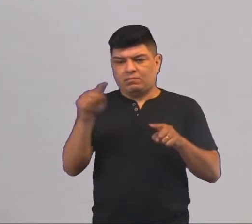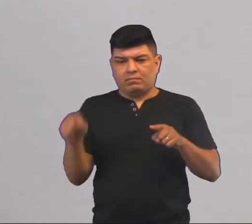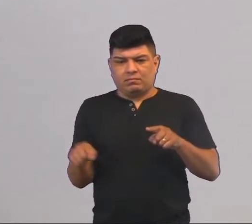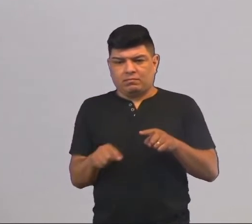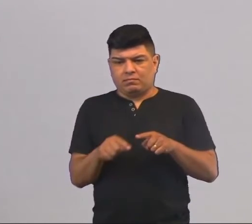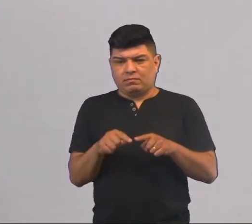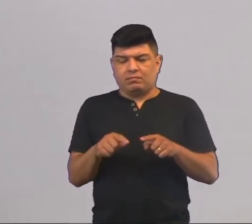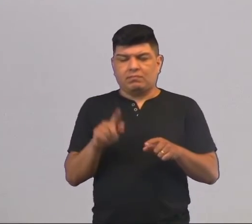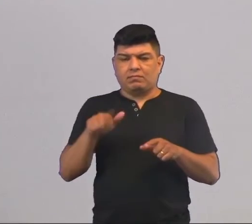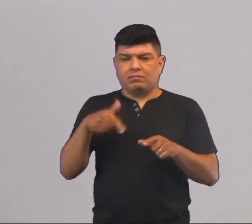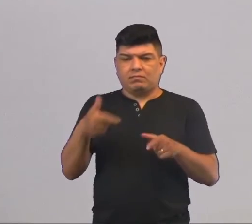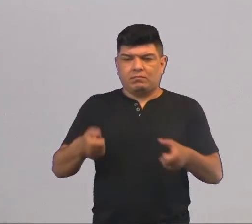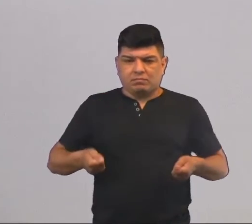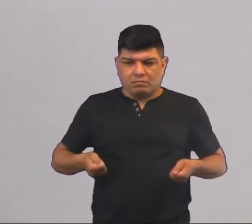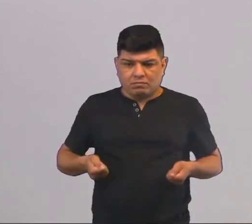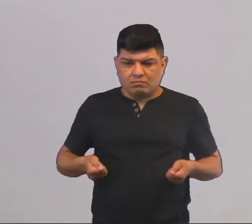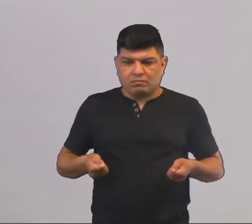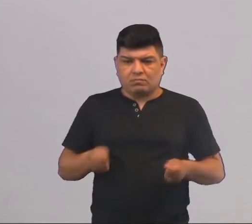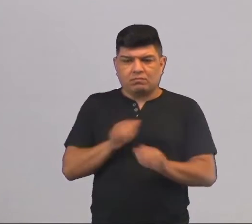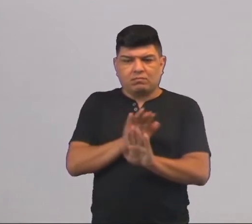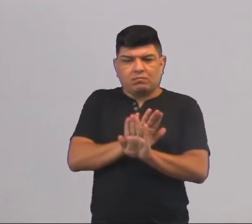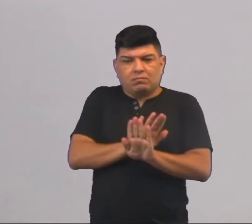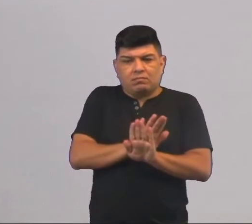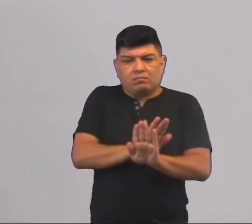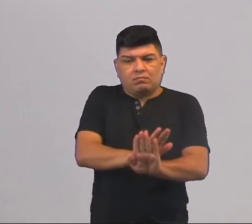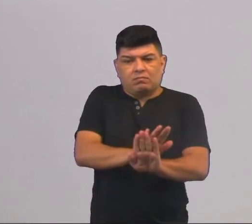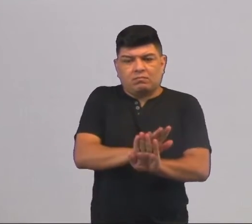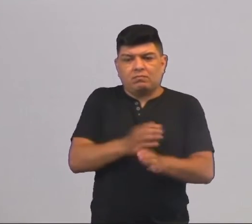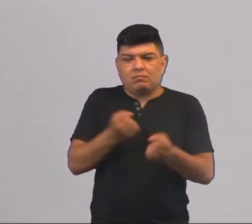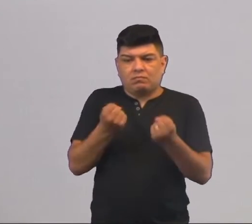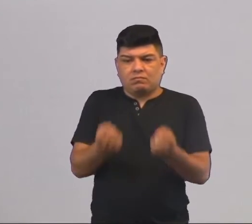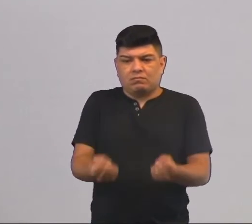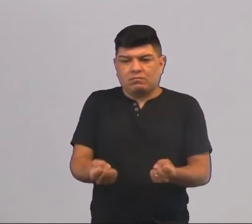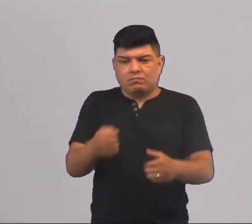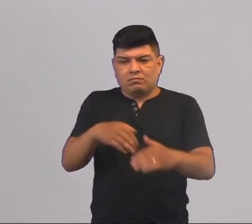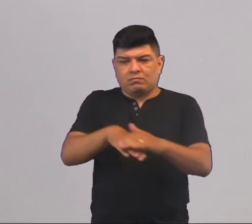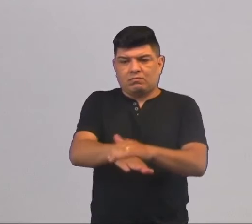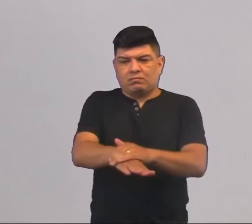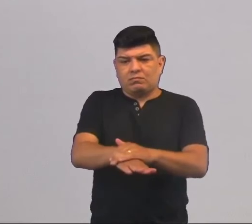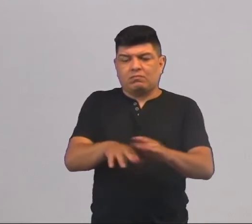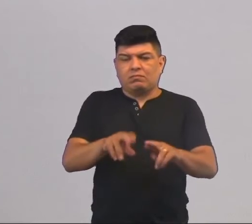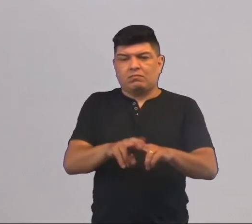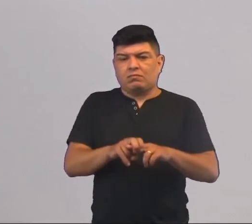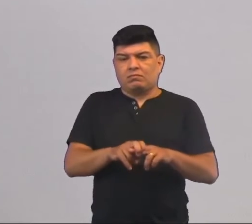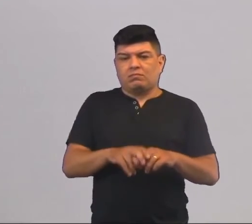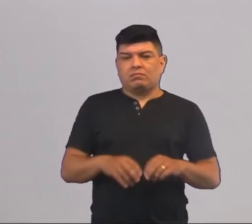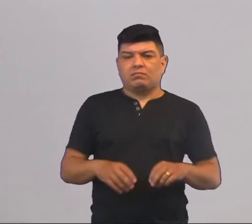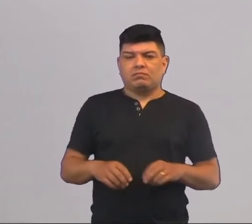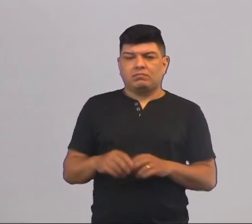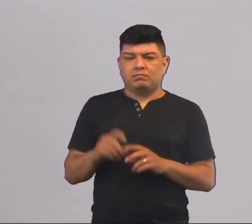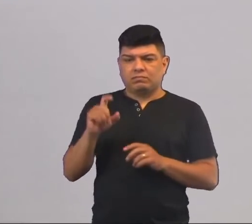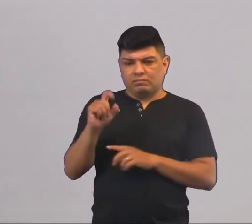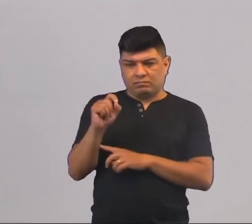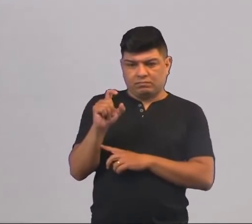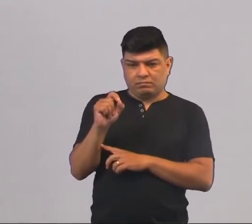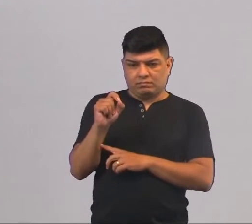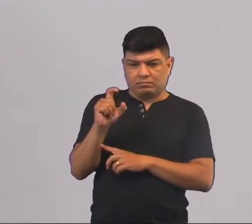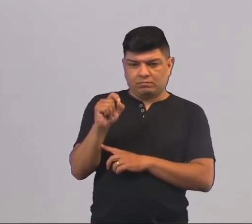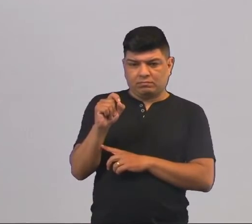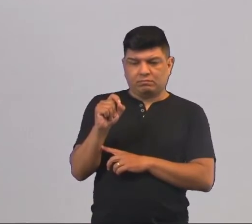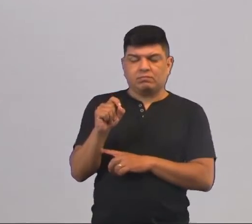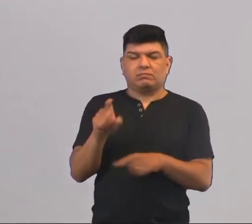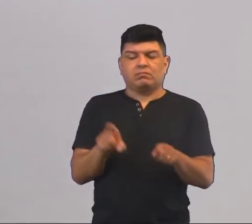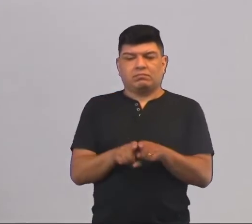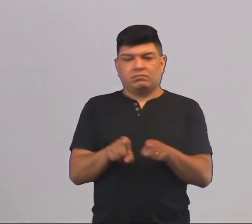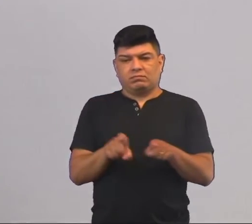a força potente onde você conduz o carrinho e a força resistente onde o peso está colocado em uma pinça também a gente observa